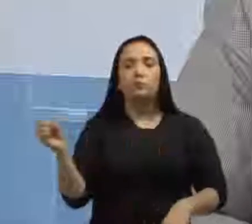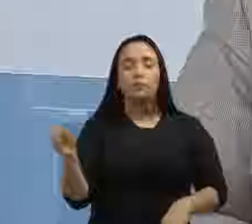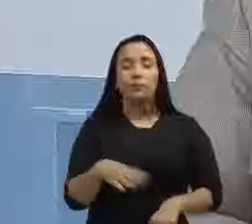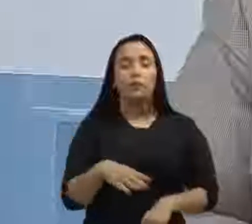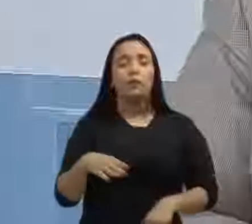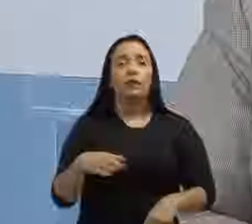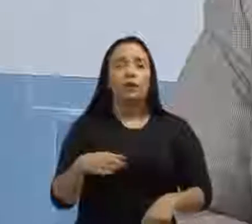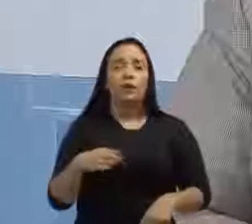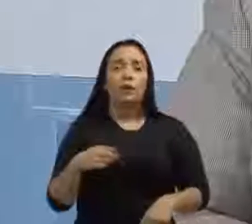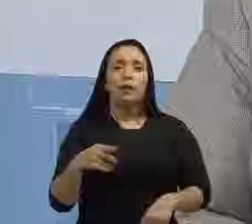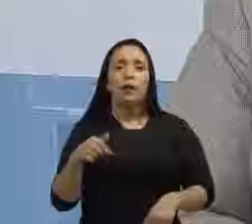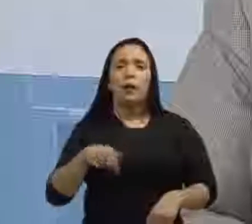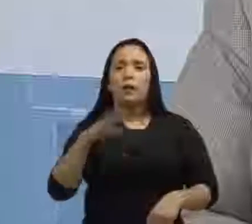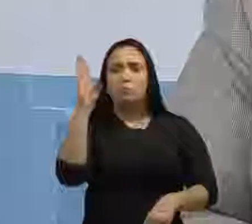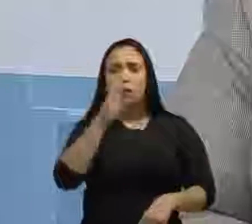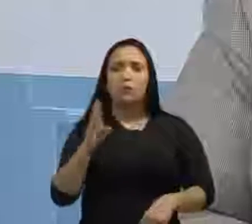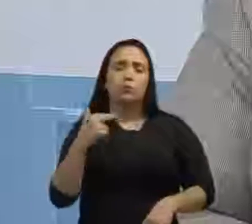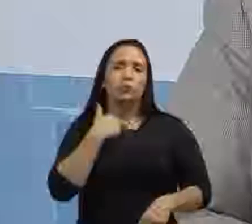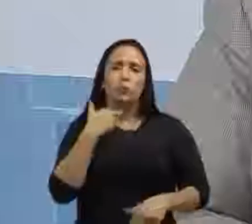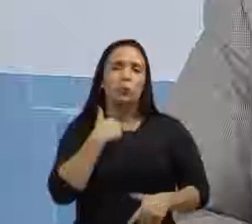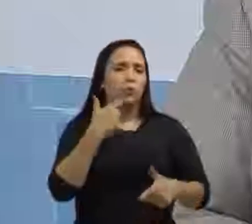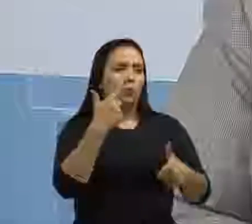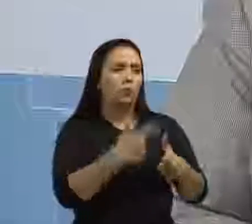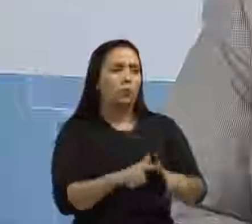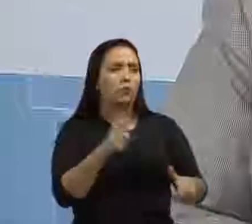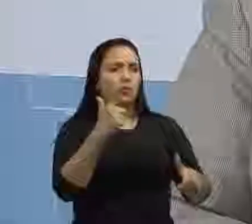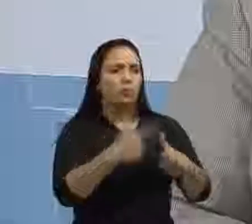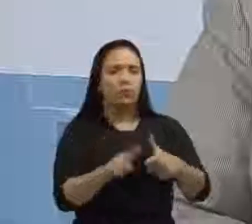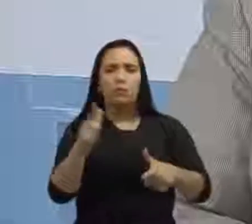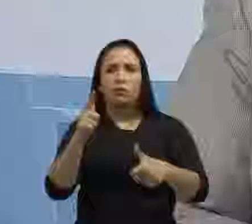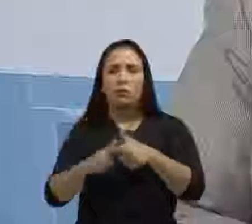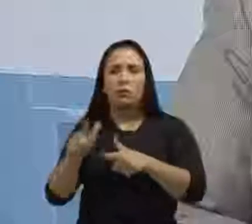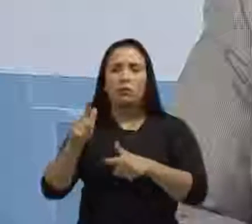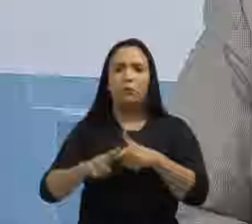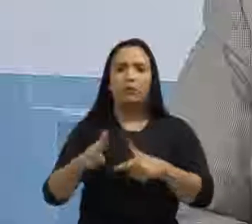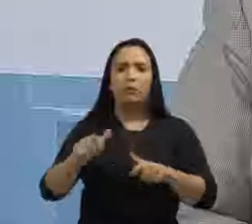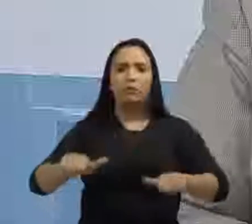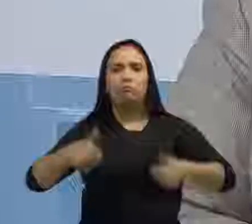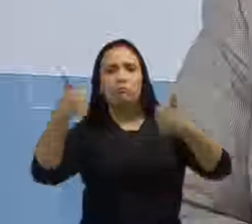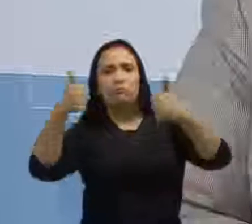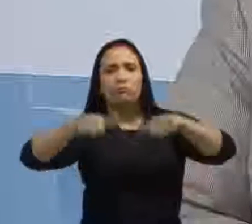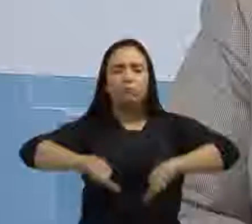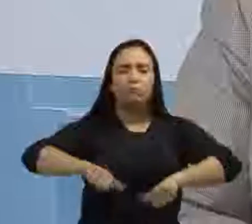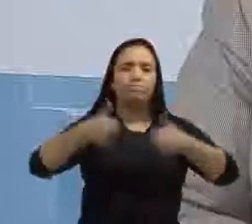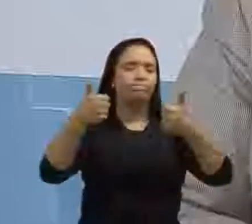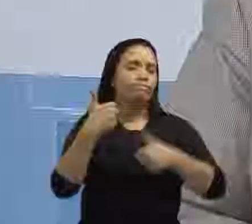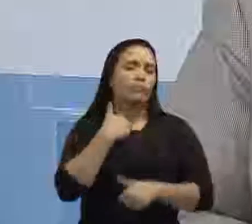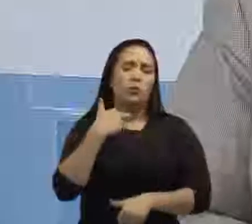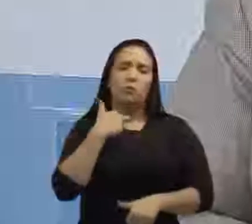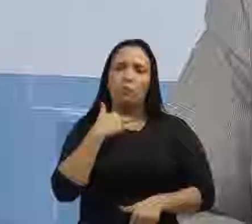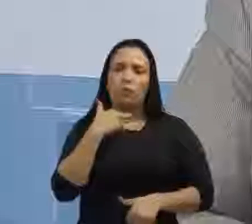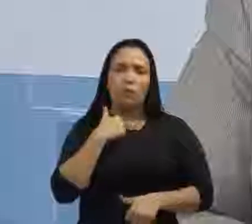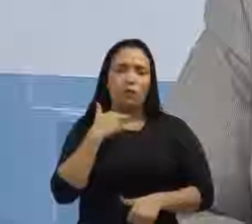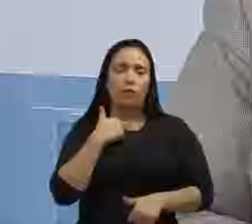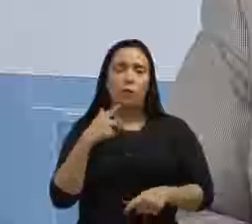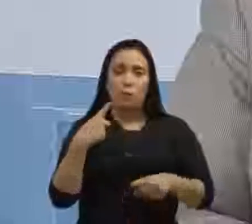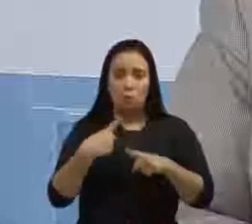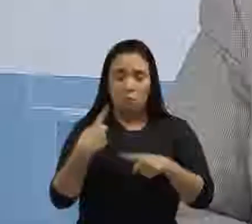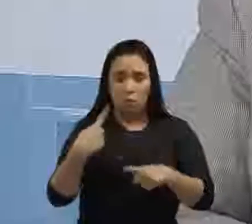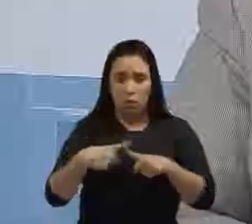coisas, o Brasil não pode continuar nesta instabilidade. Nós não podemos viver assim. Porque se assim